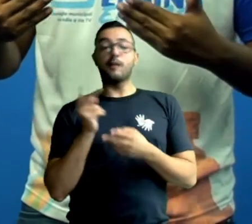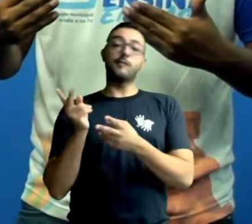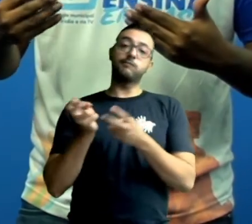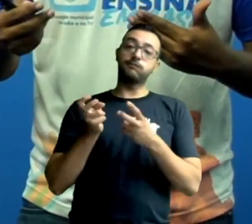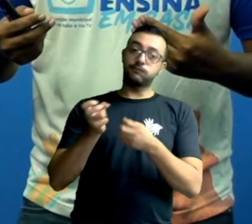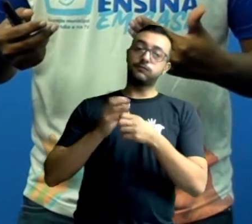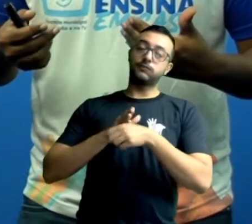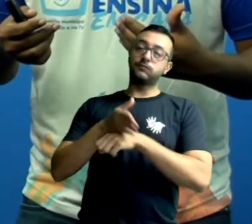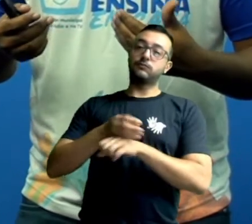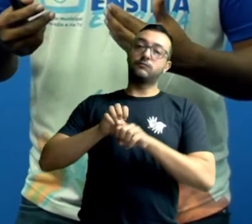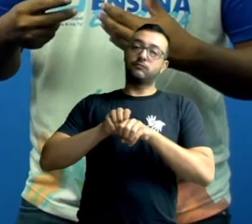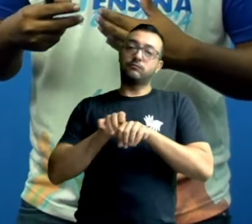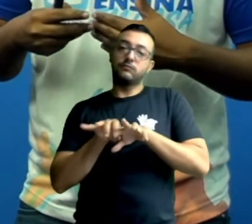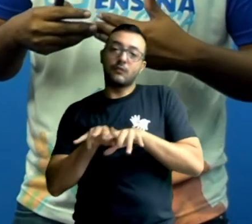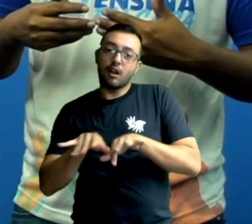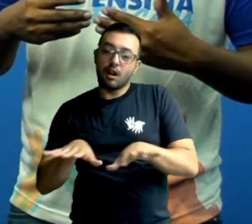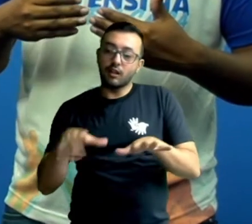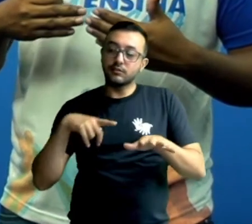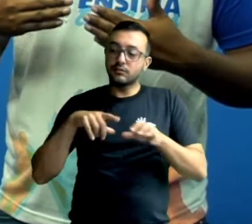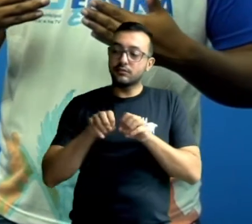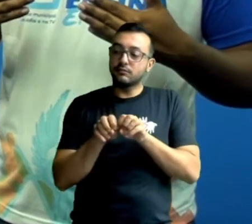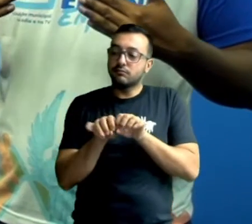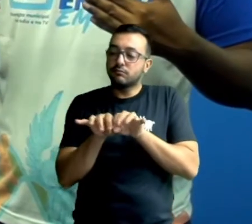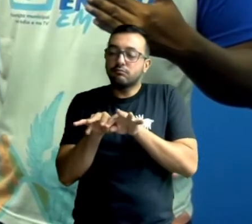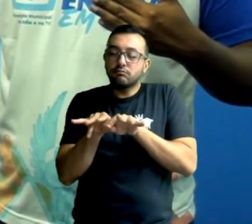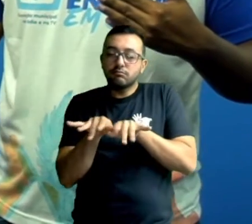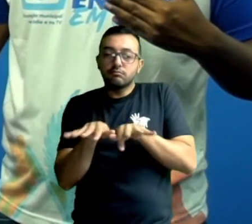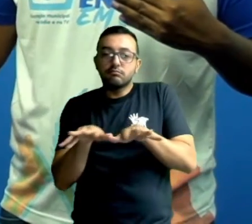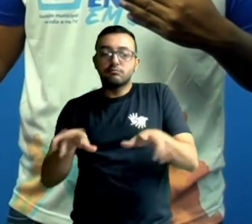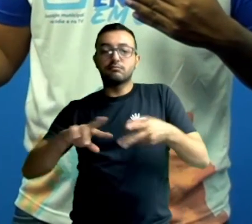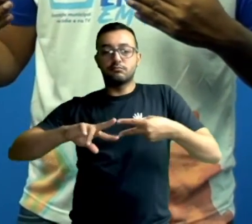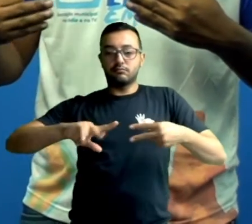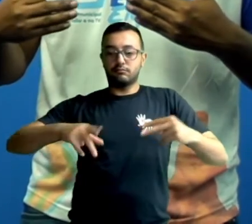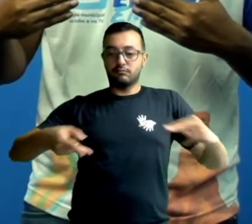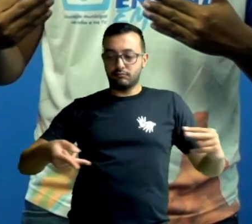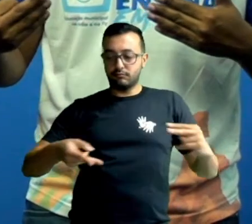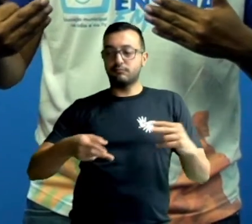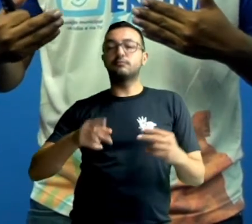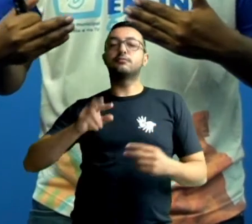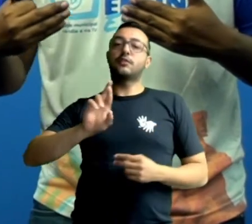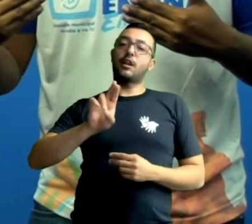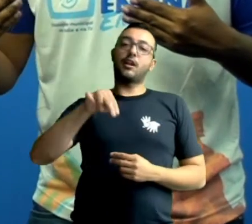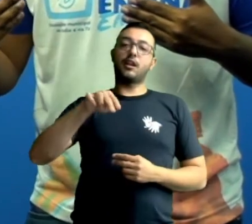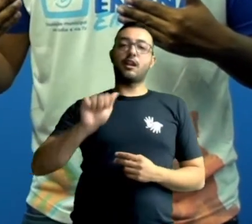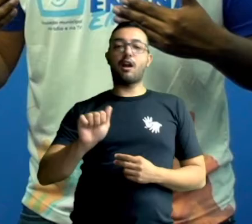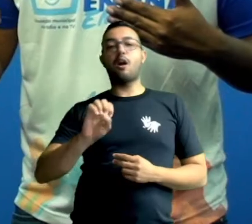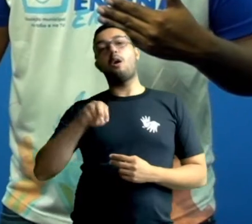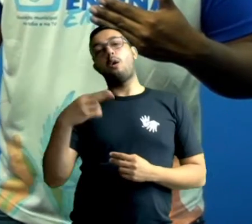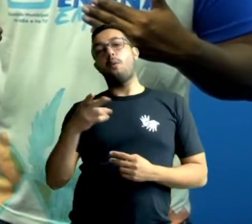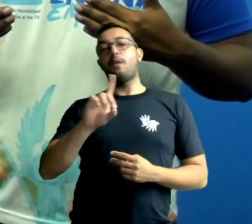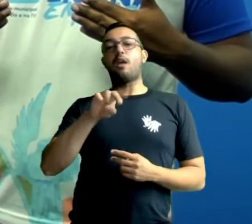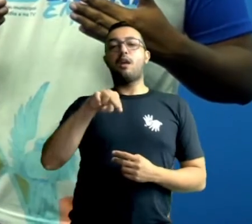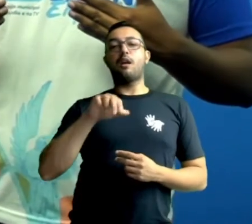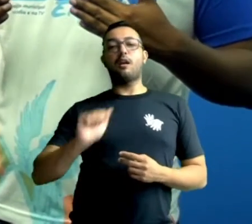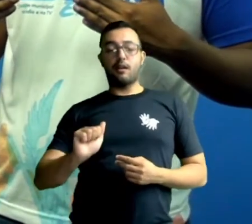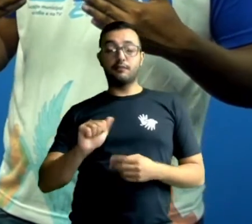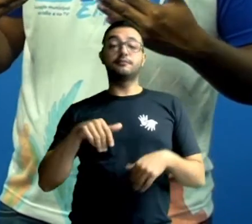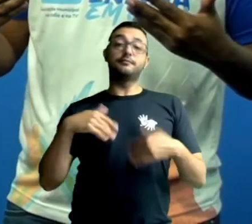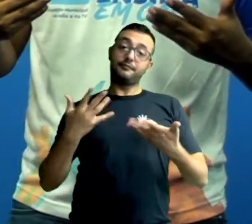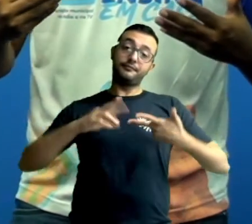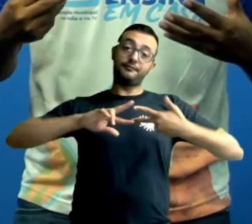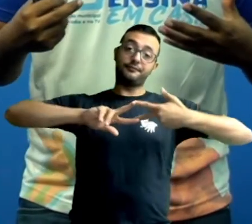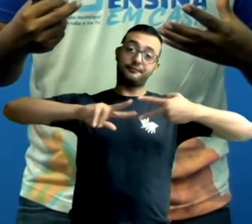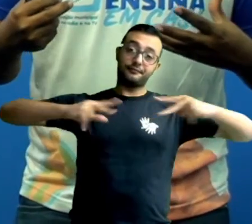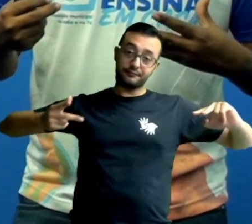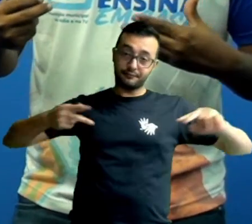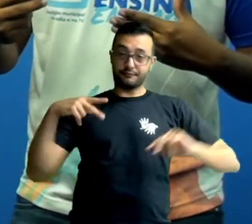está infectando, ele vai liberar o seu material genético, seja seu RNA ou seu DNA. Esse material